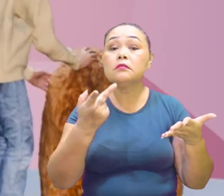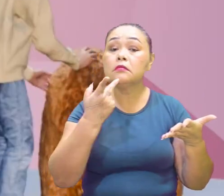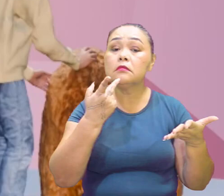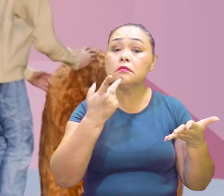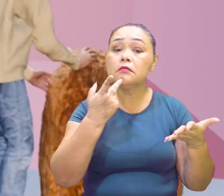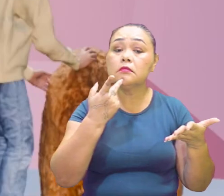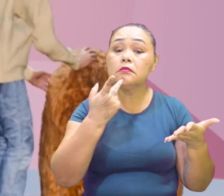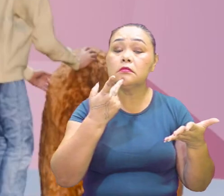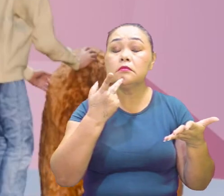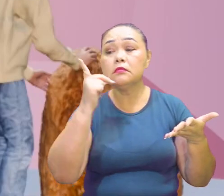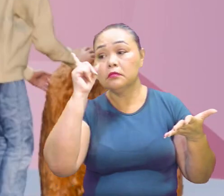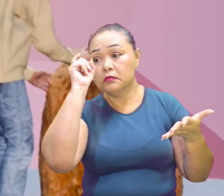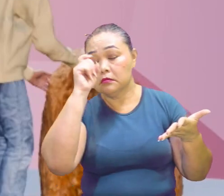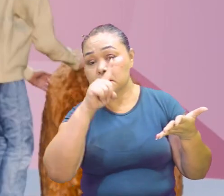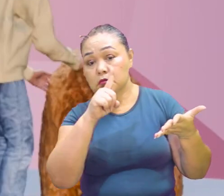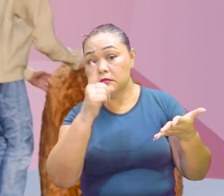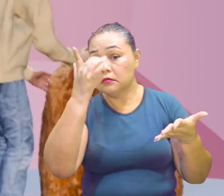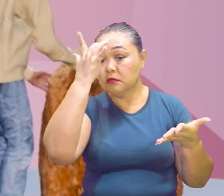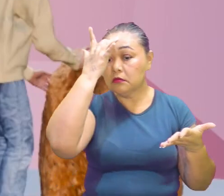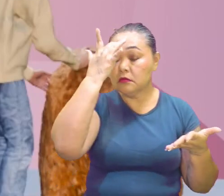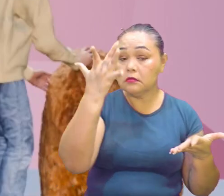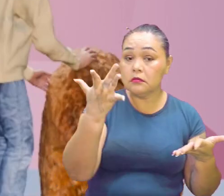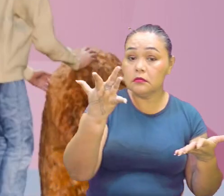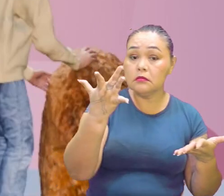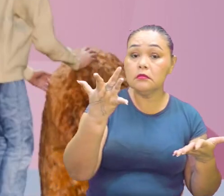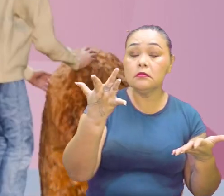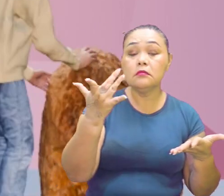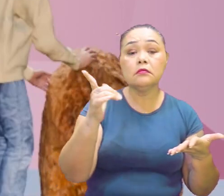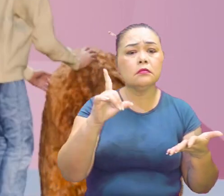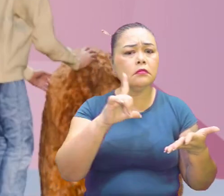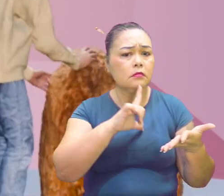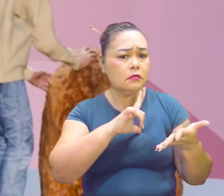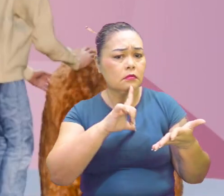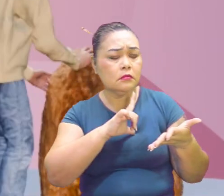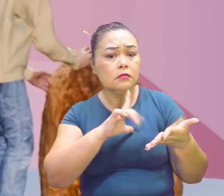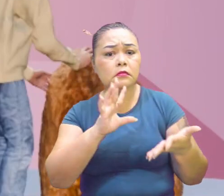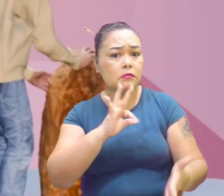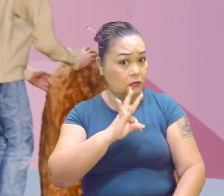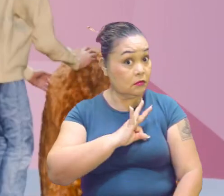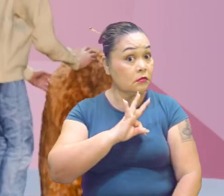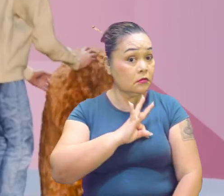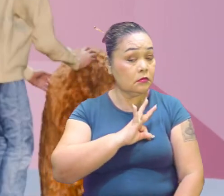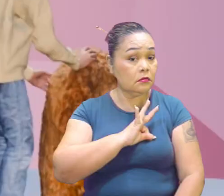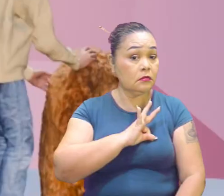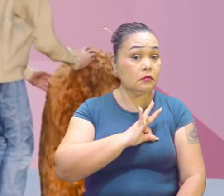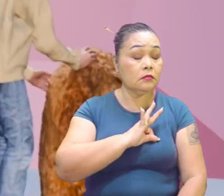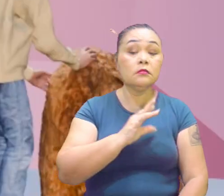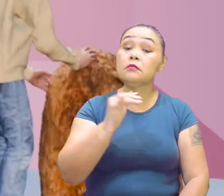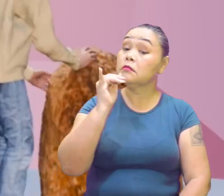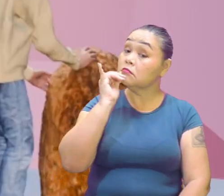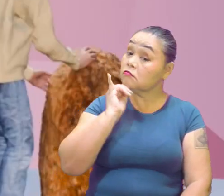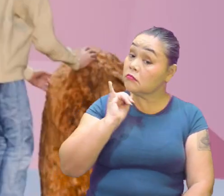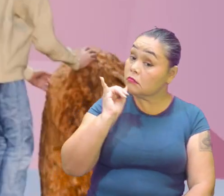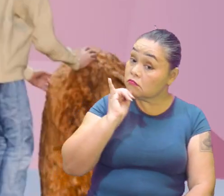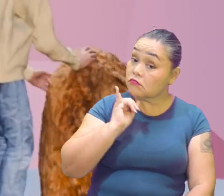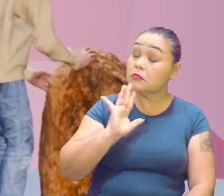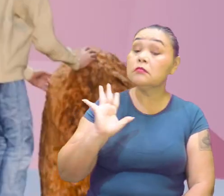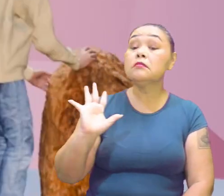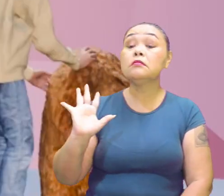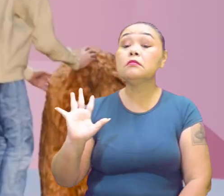acharam? Difícil? Fácil? Tiveram aqui algumas técnicas, né?